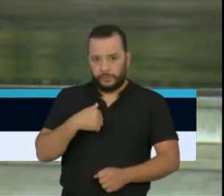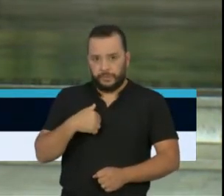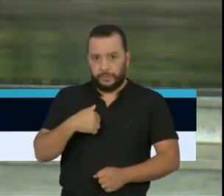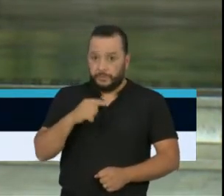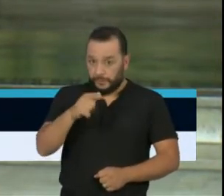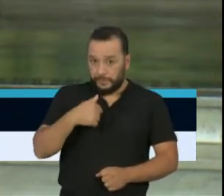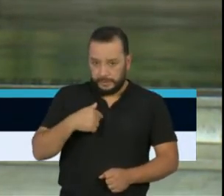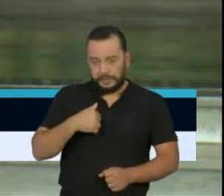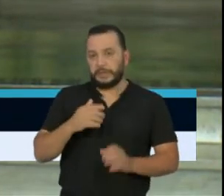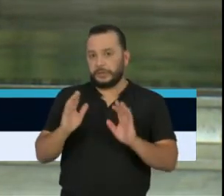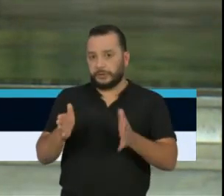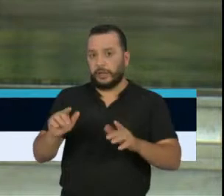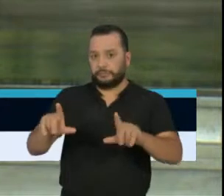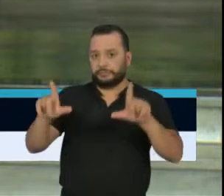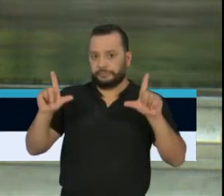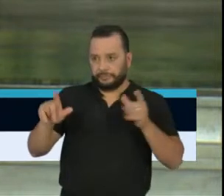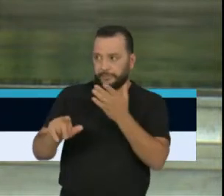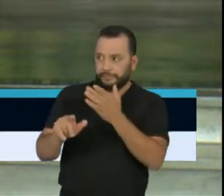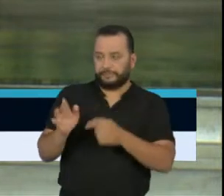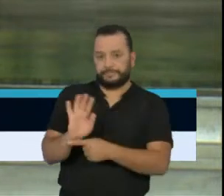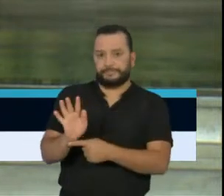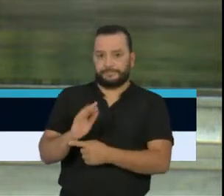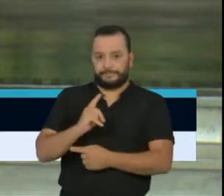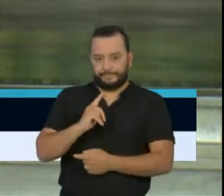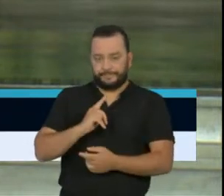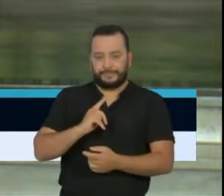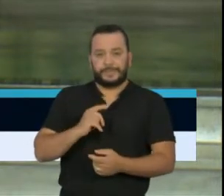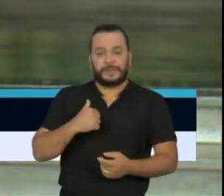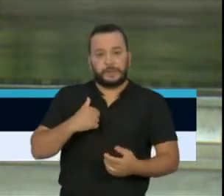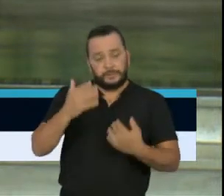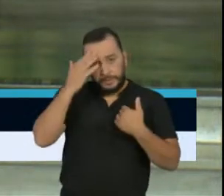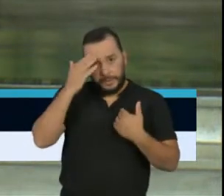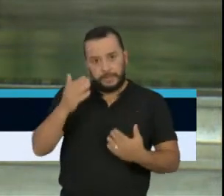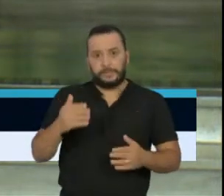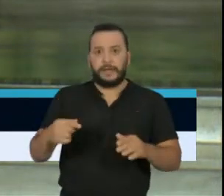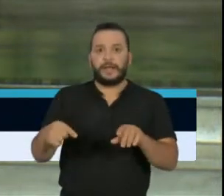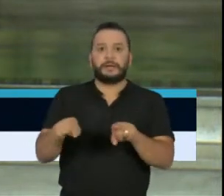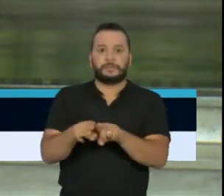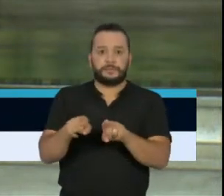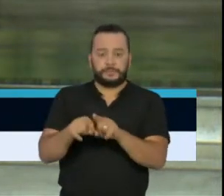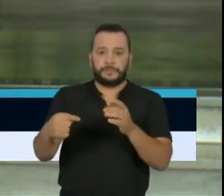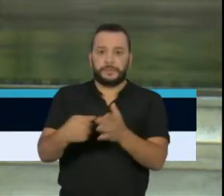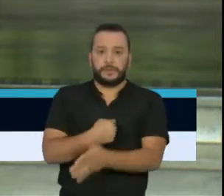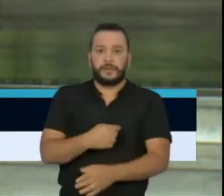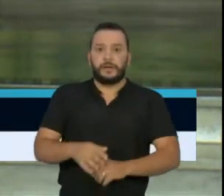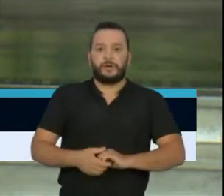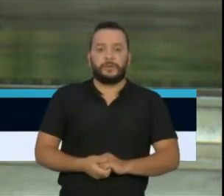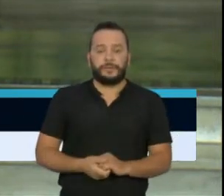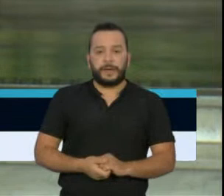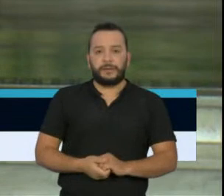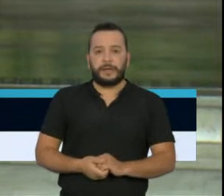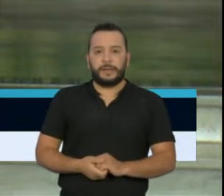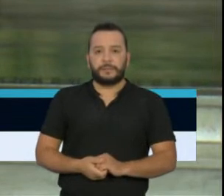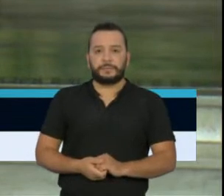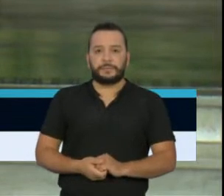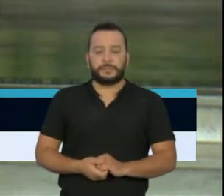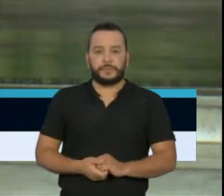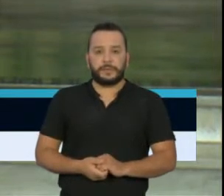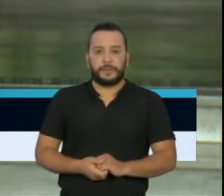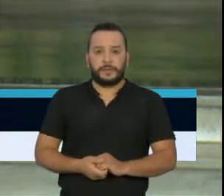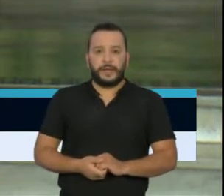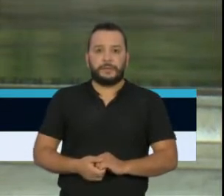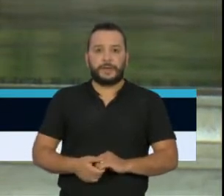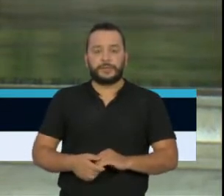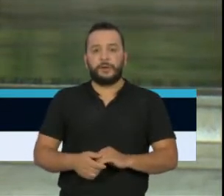está em tela, obrigado pela sua participação. Boa tarde, sua pergunta, por favor. Governador, boa tarde para você, boa tarde a todos aí que